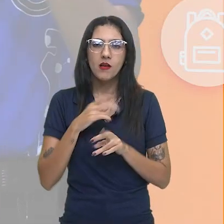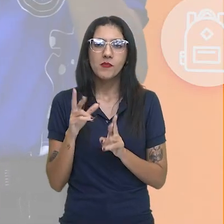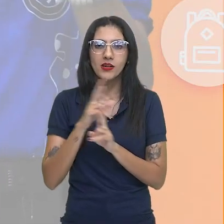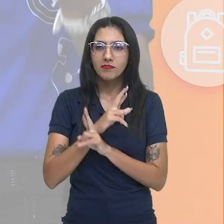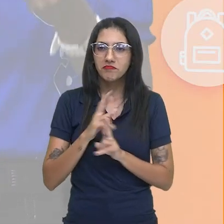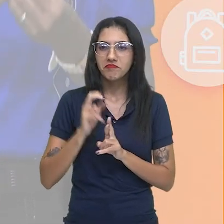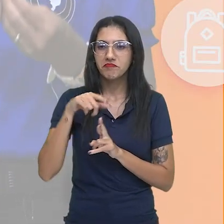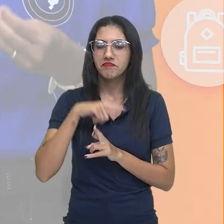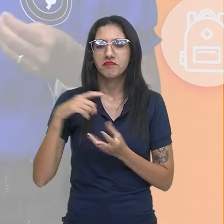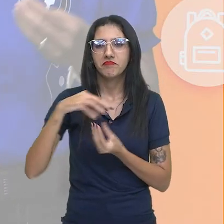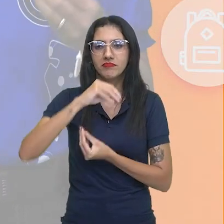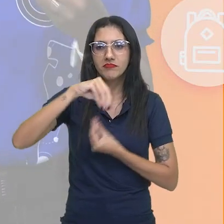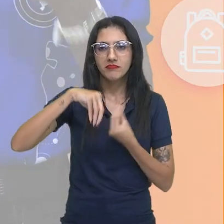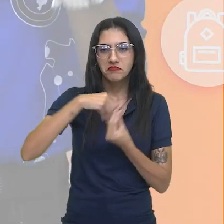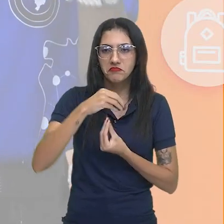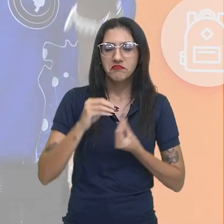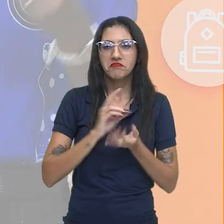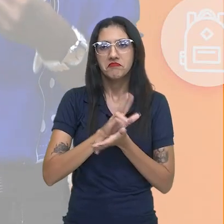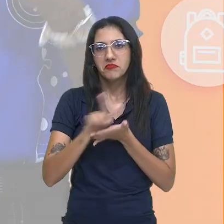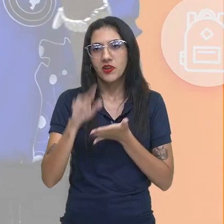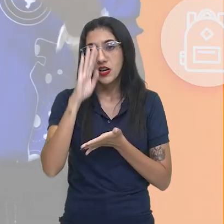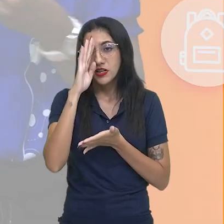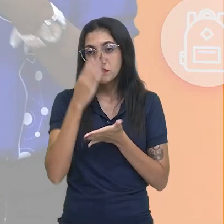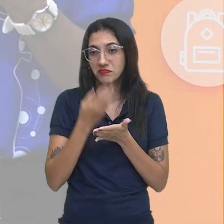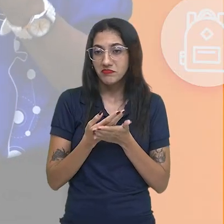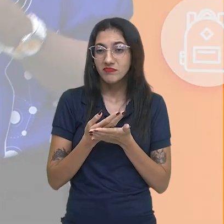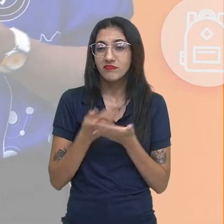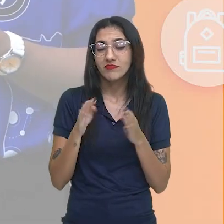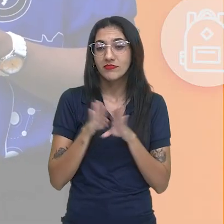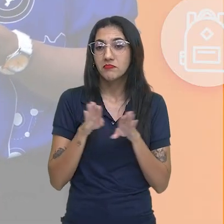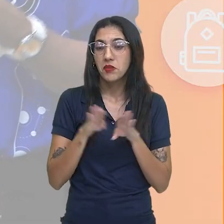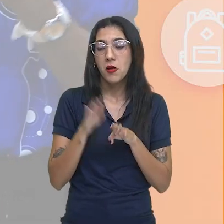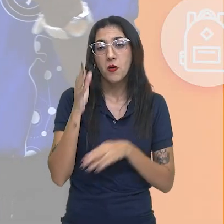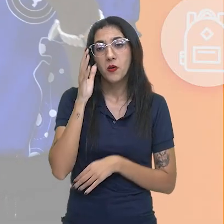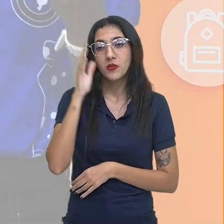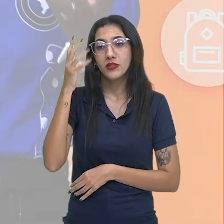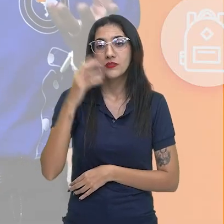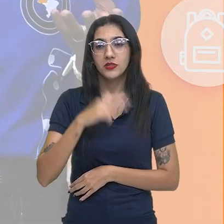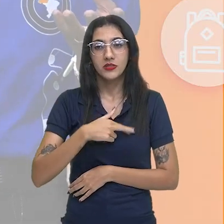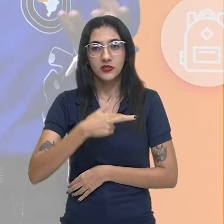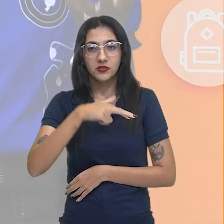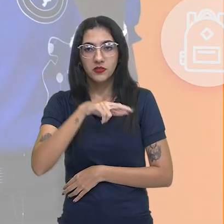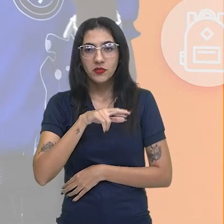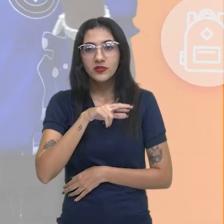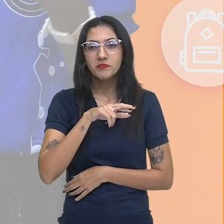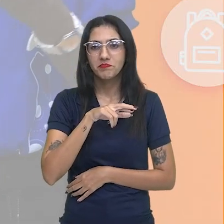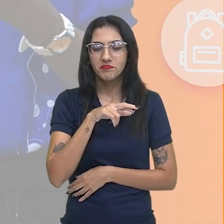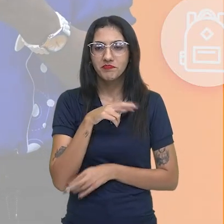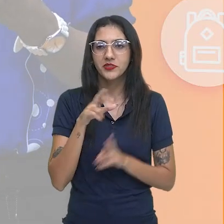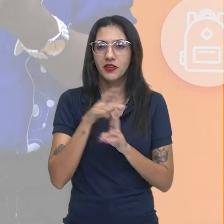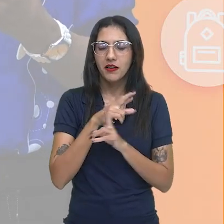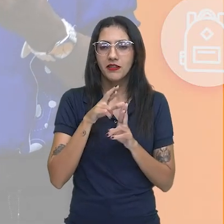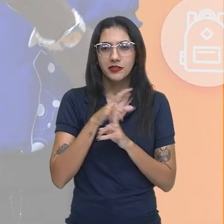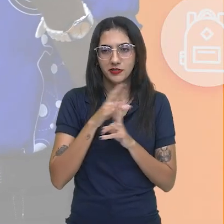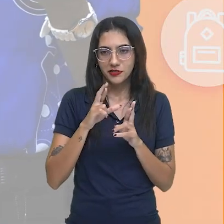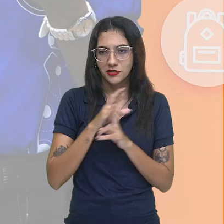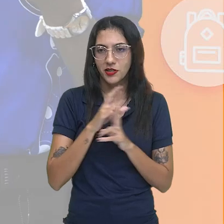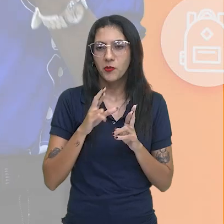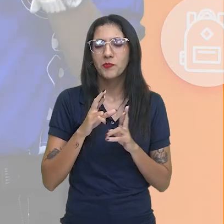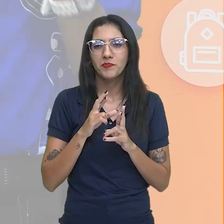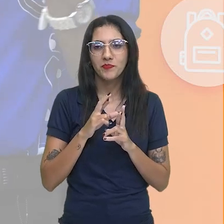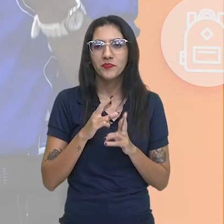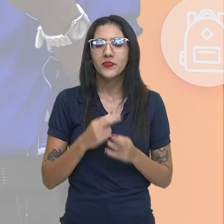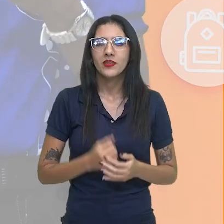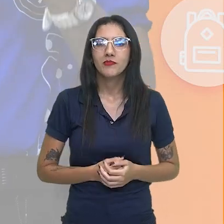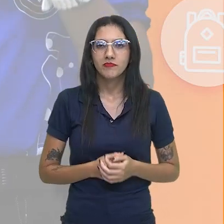dessa mistura de crenças e de fatos religiosos. A pagelança e as benzeções, elas